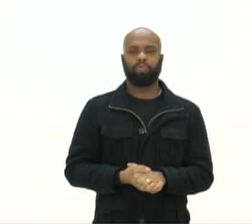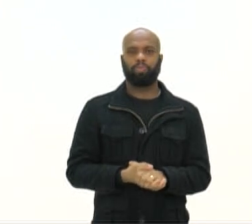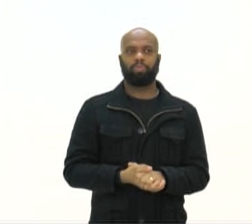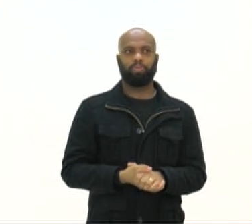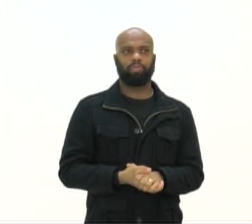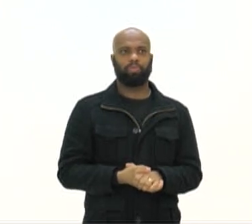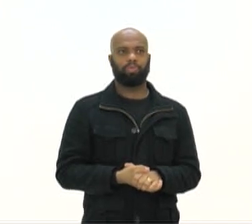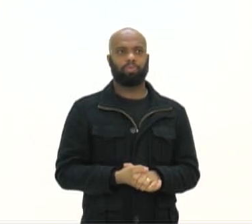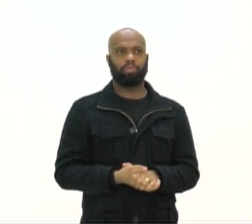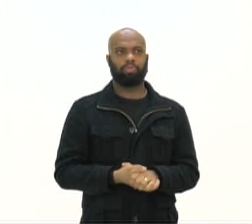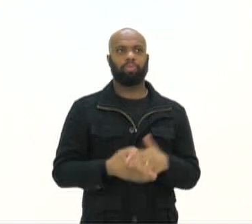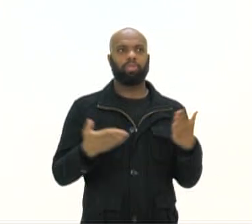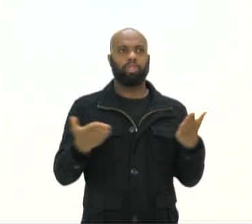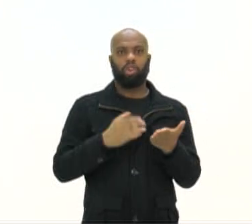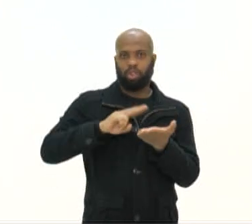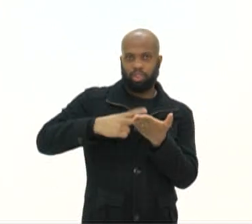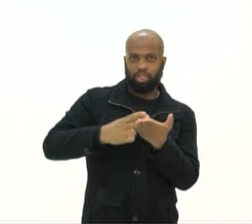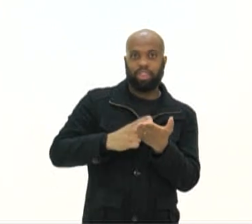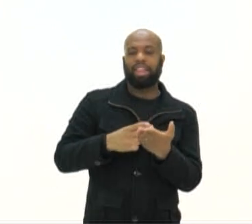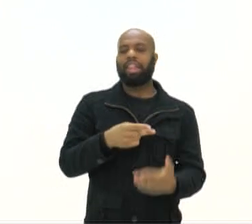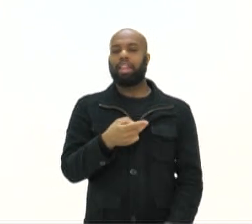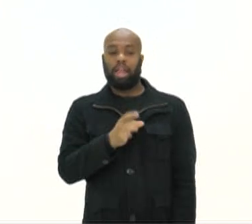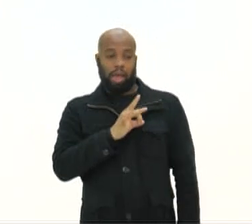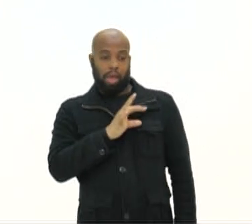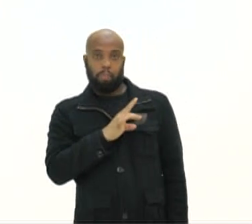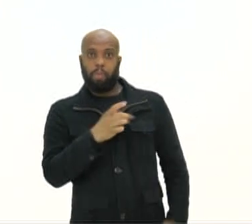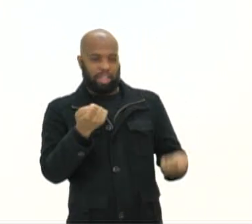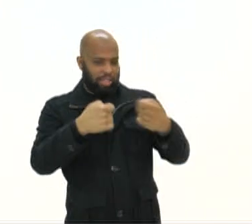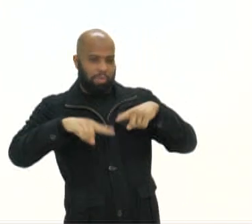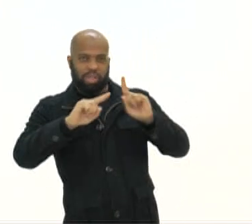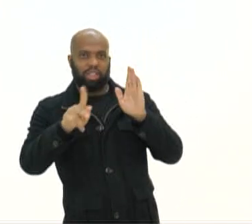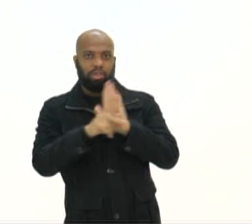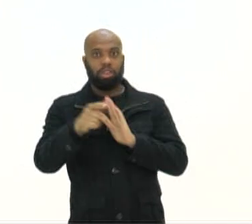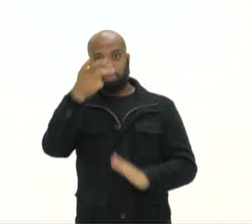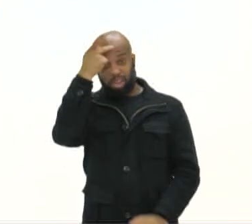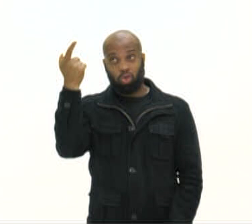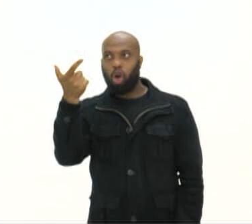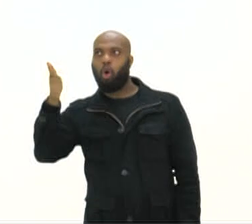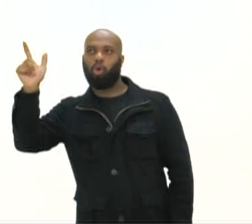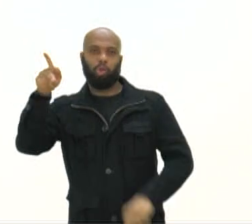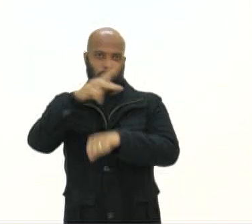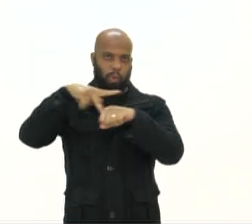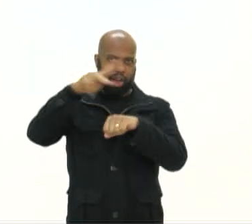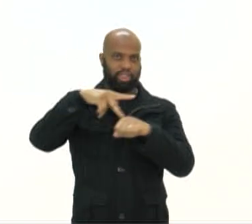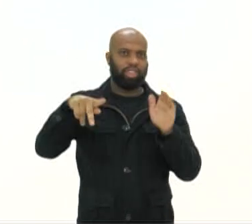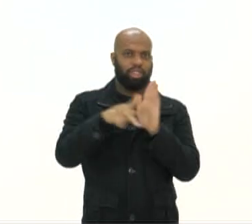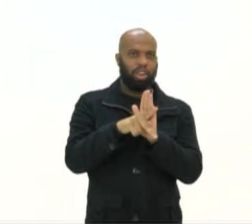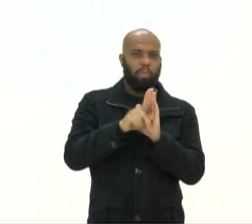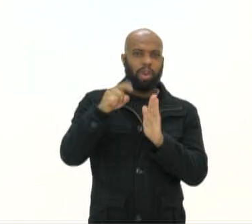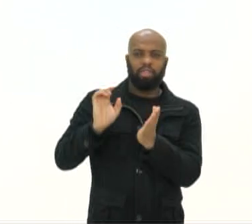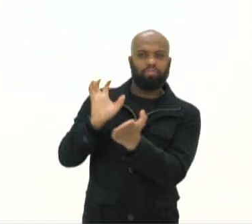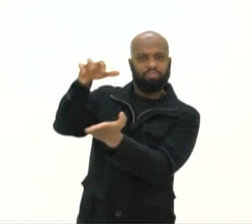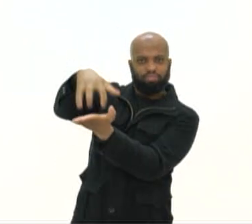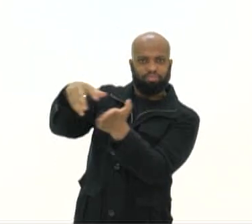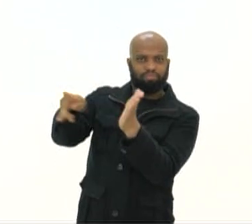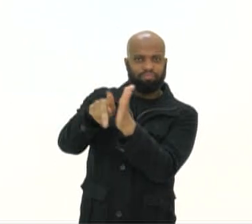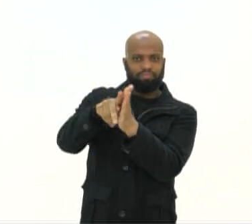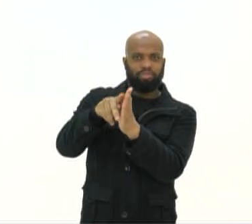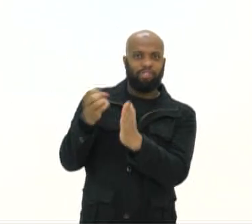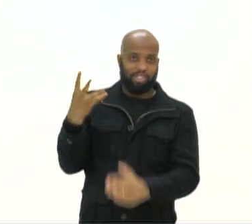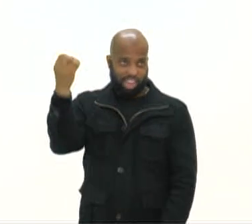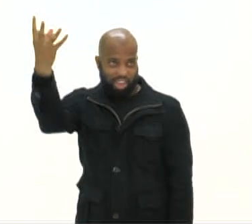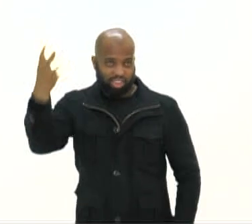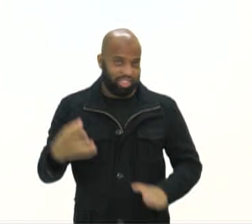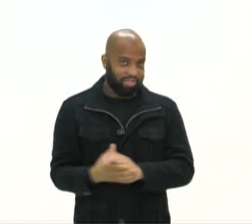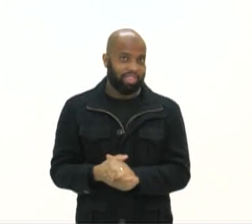of foreigners. Agora sim que eu traduzo, hein? Não tenha medo dos estrangeiros. Tá falando sobre uma agência de viagem? Uma propaganda de agência de